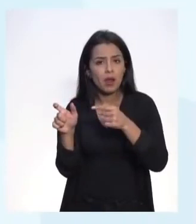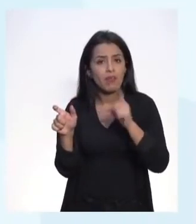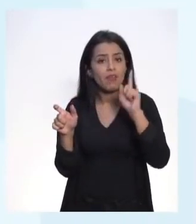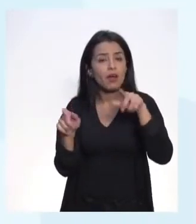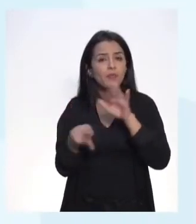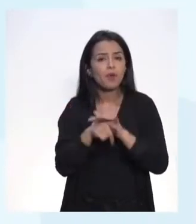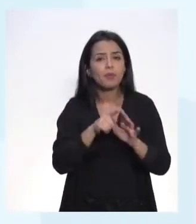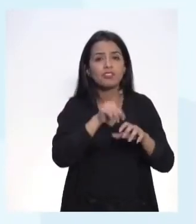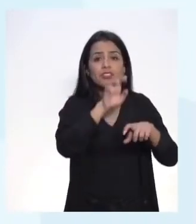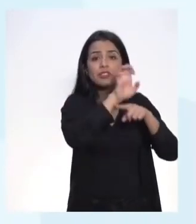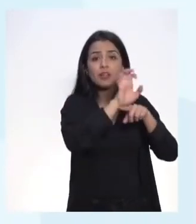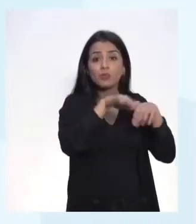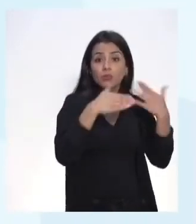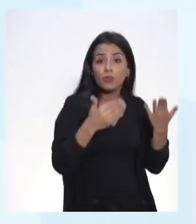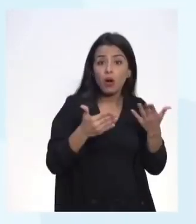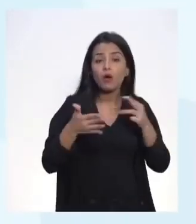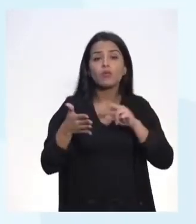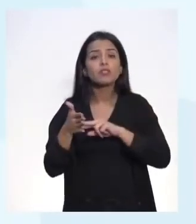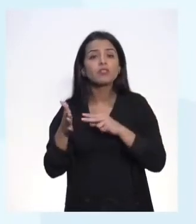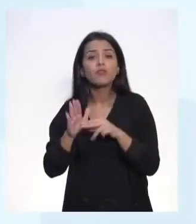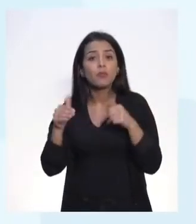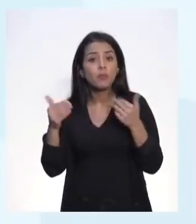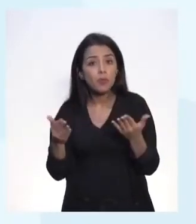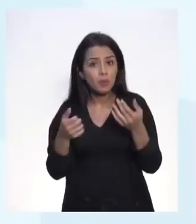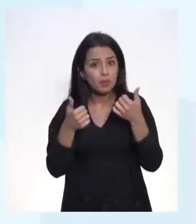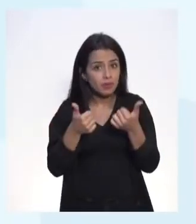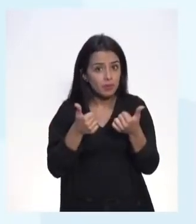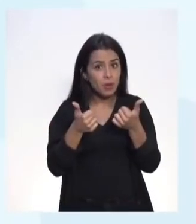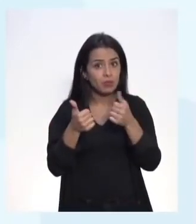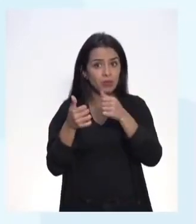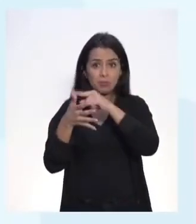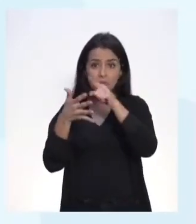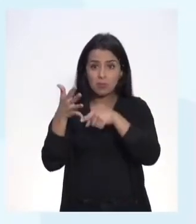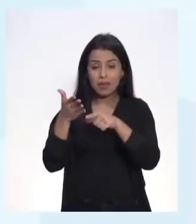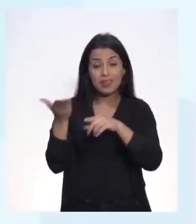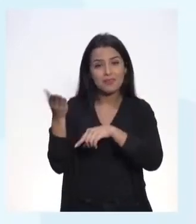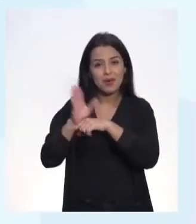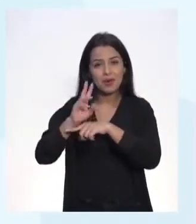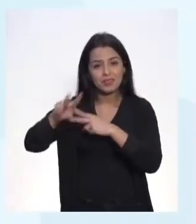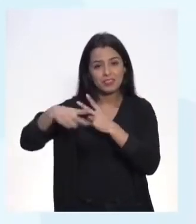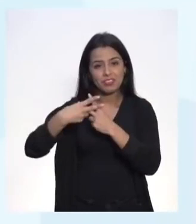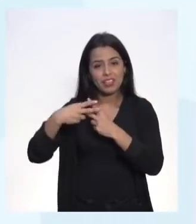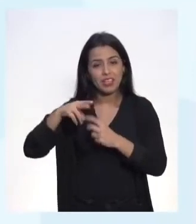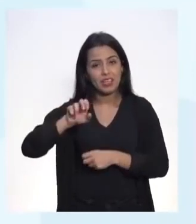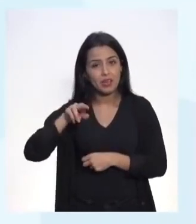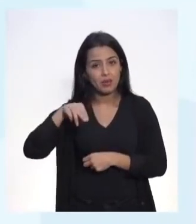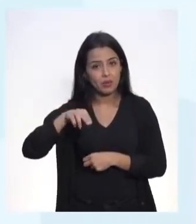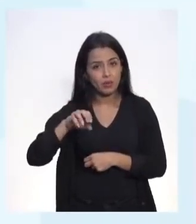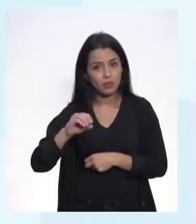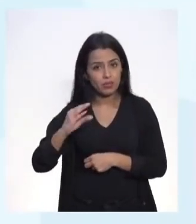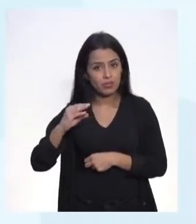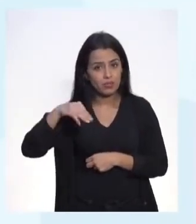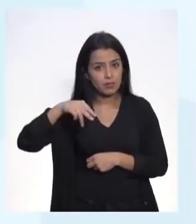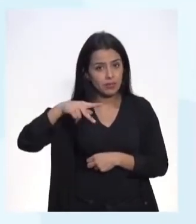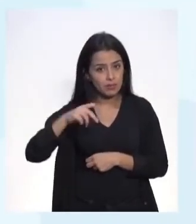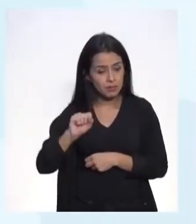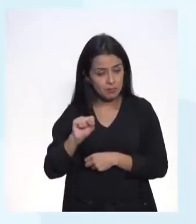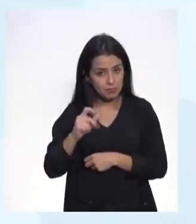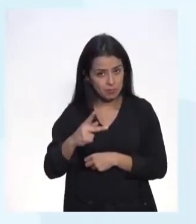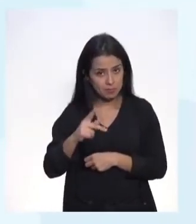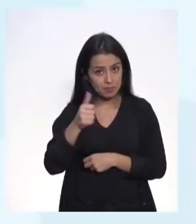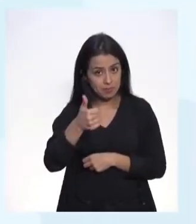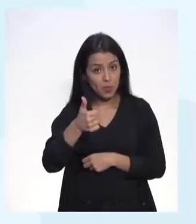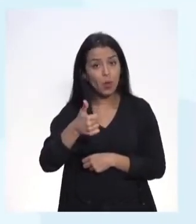significa? E aí posta para mim com a hashtag #EuNoCM. SP. Comenta pra gente aí o que que você achou da nossa